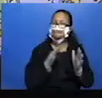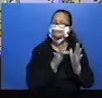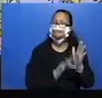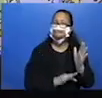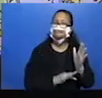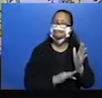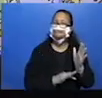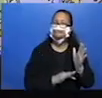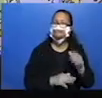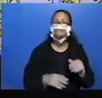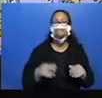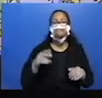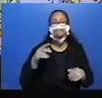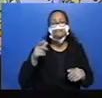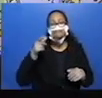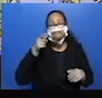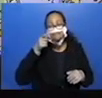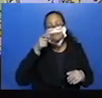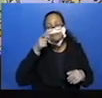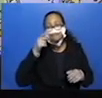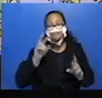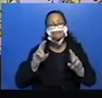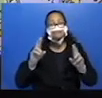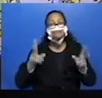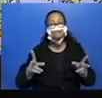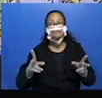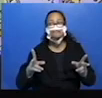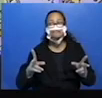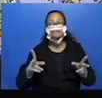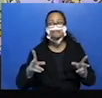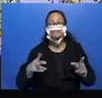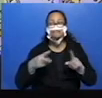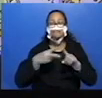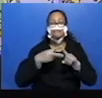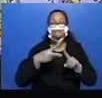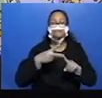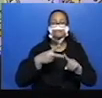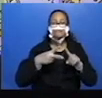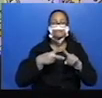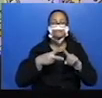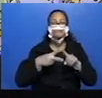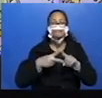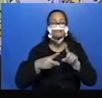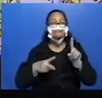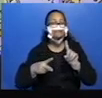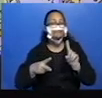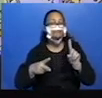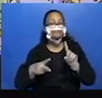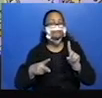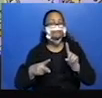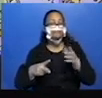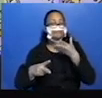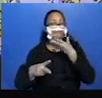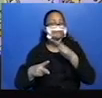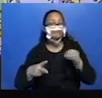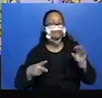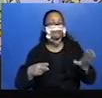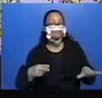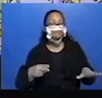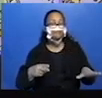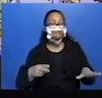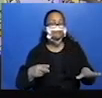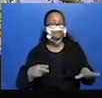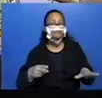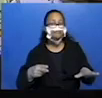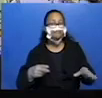Observe as diferenças. Aqui o narrador não é o Luciano, então alguém cita o nome dele. Luciano estava